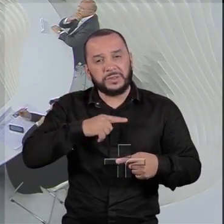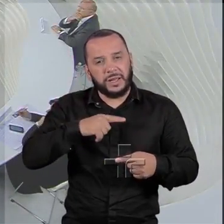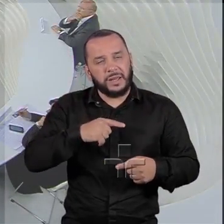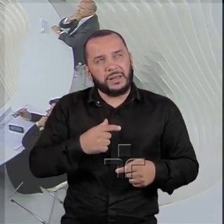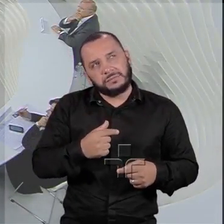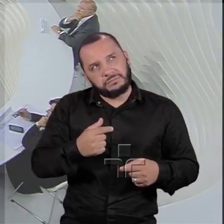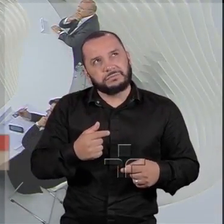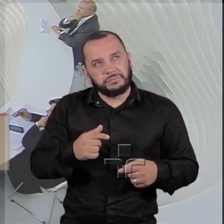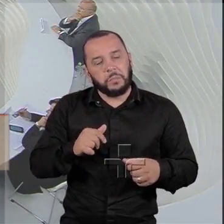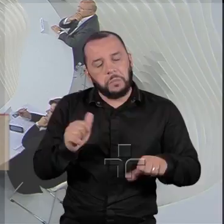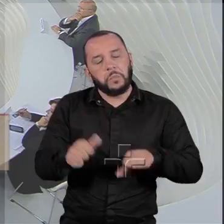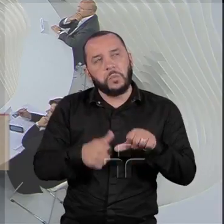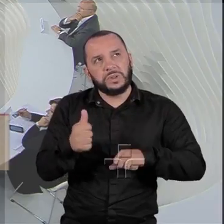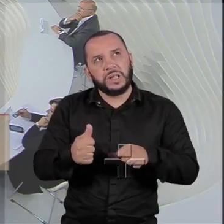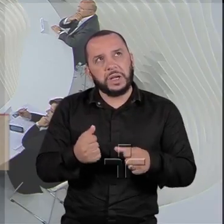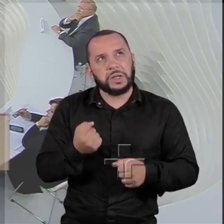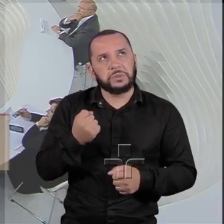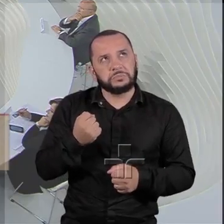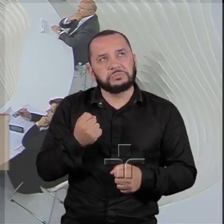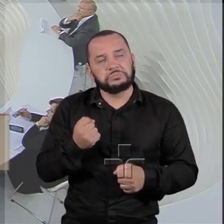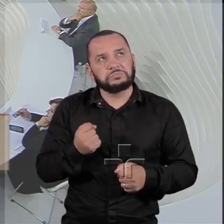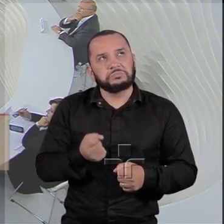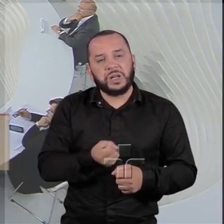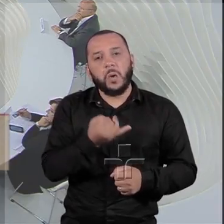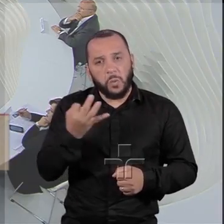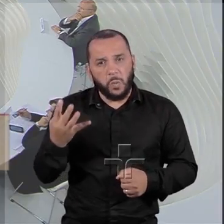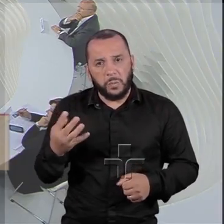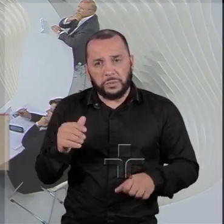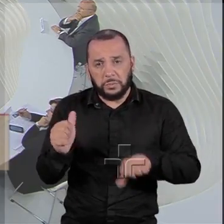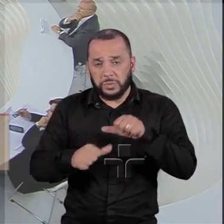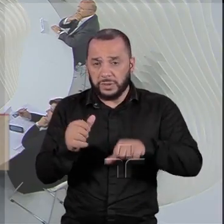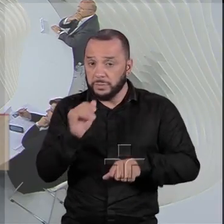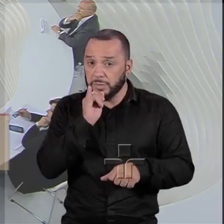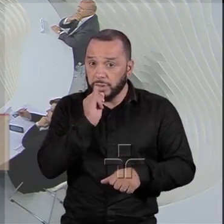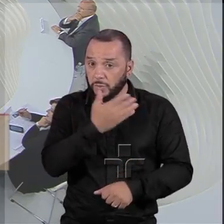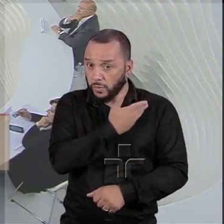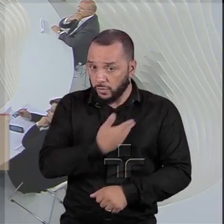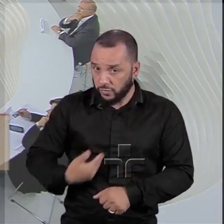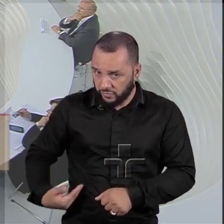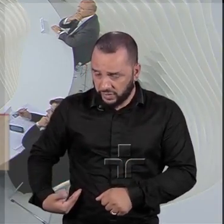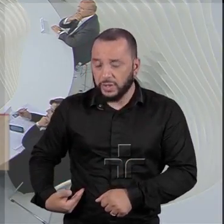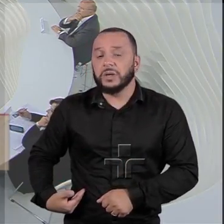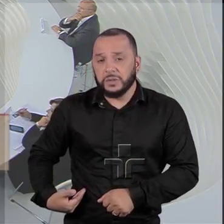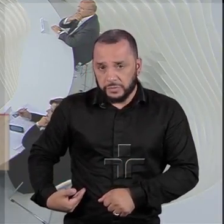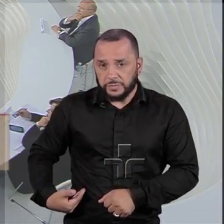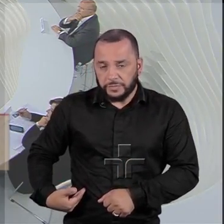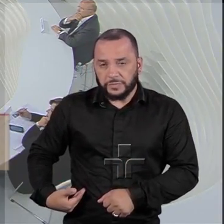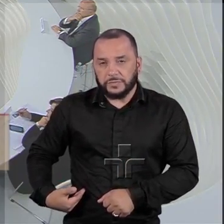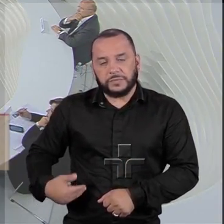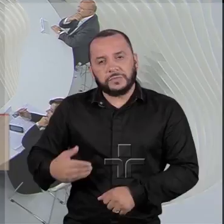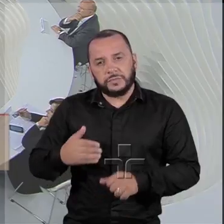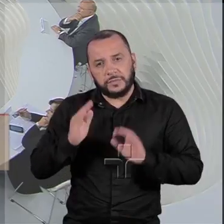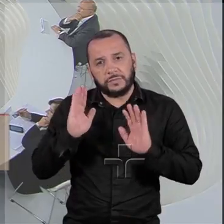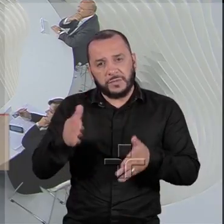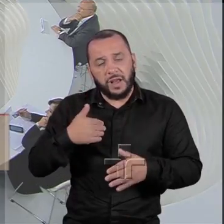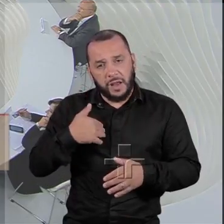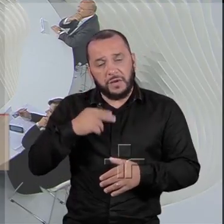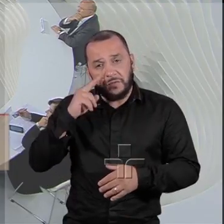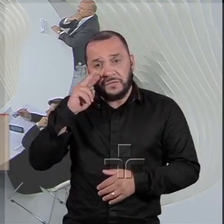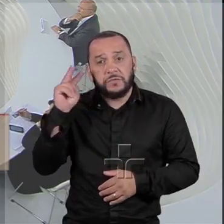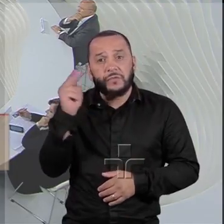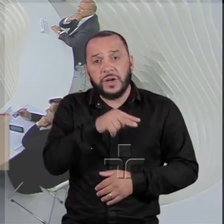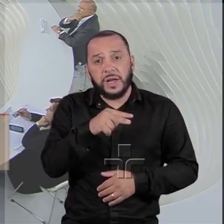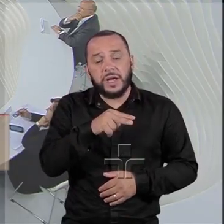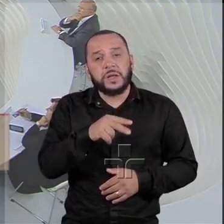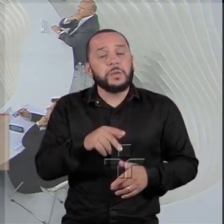Por exemplo, de repente a gente vê que governadores estão vendo cada vez mais problemão